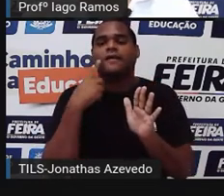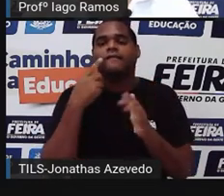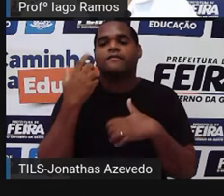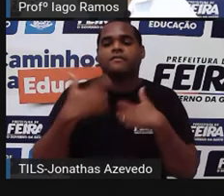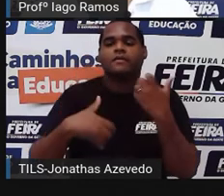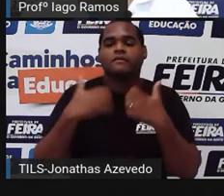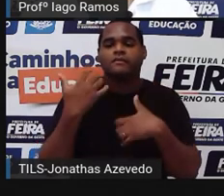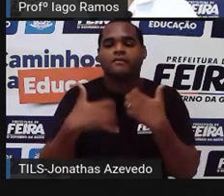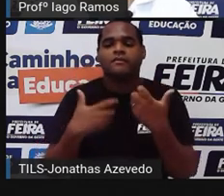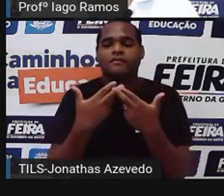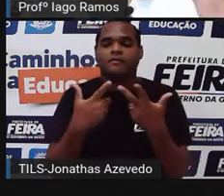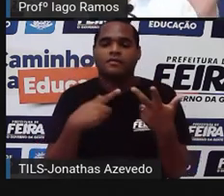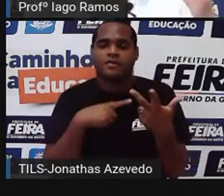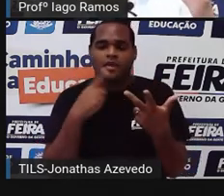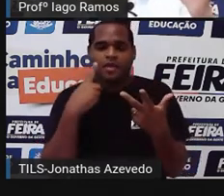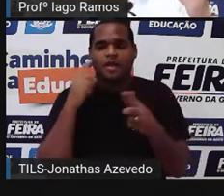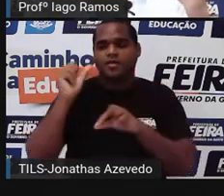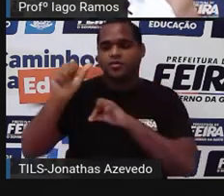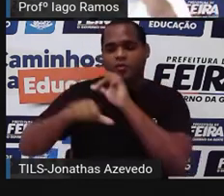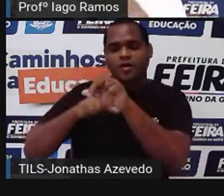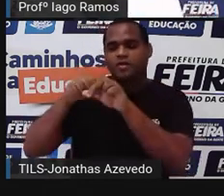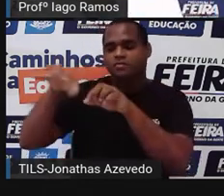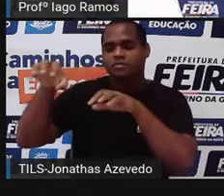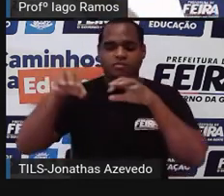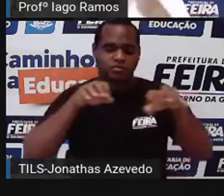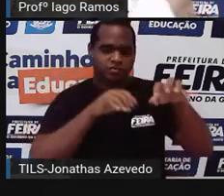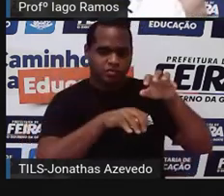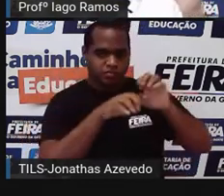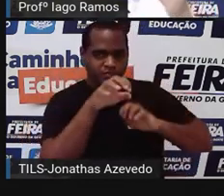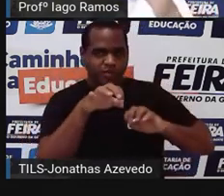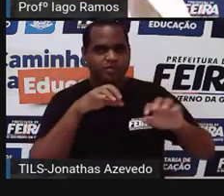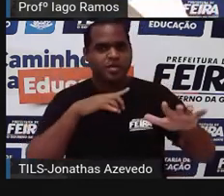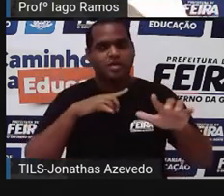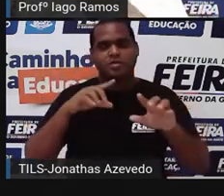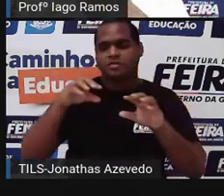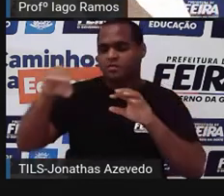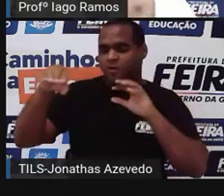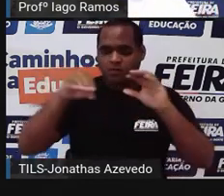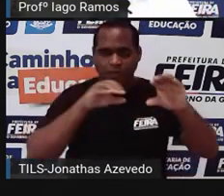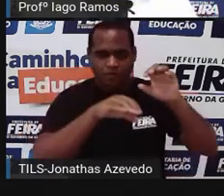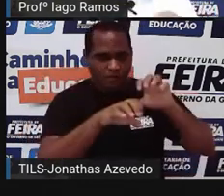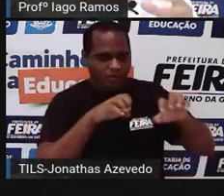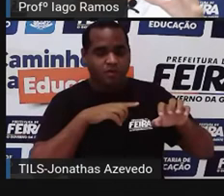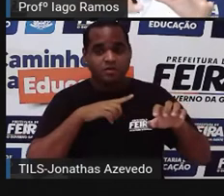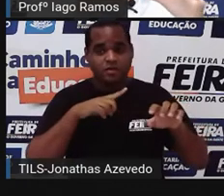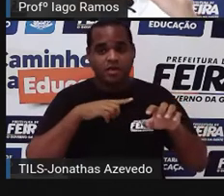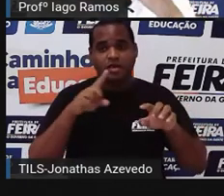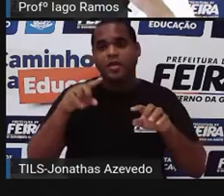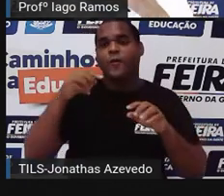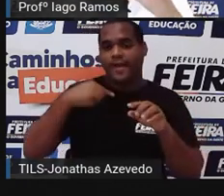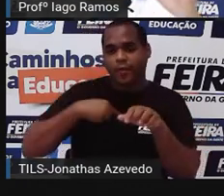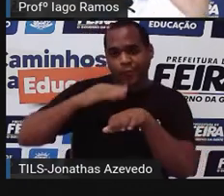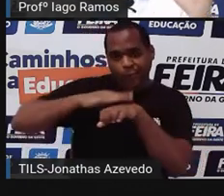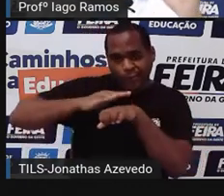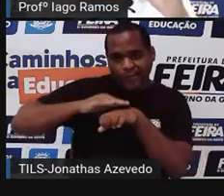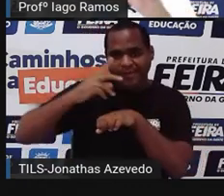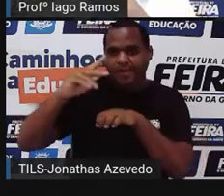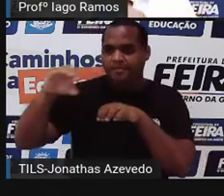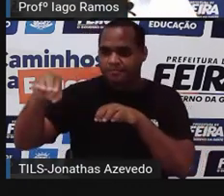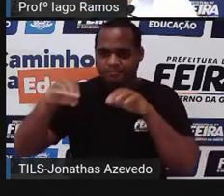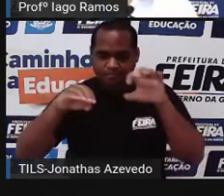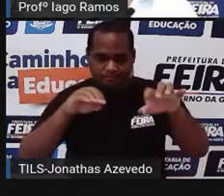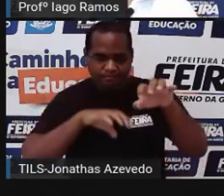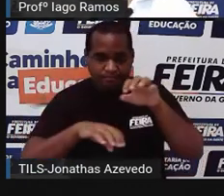translação significa deslocar movimentar Então vou movimentar eu vou